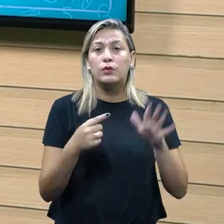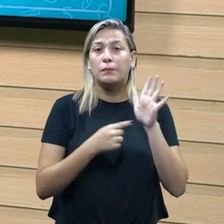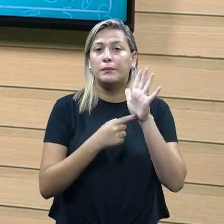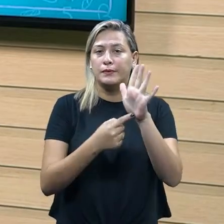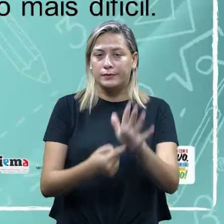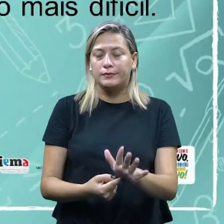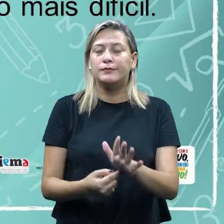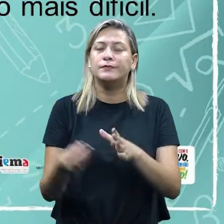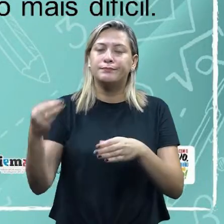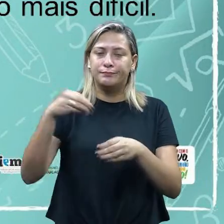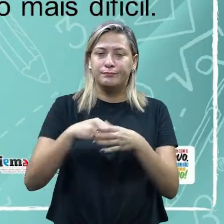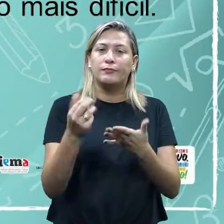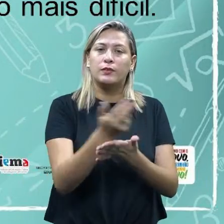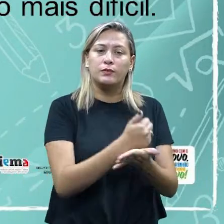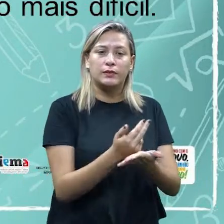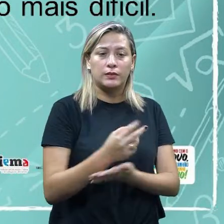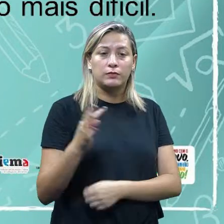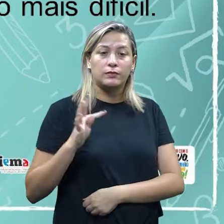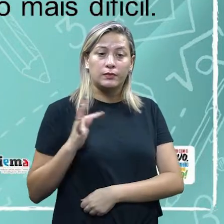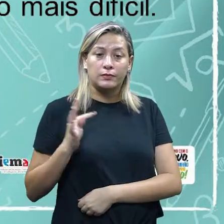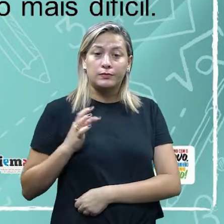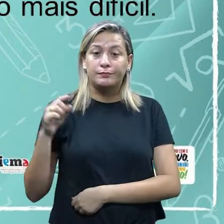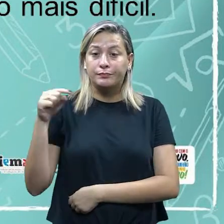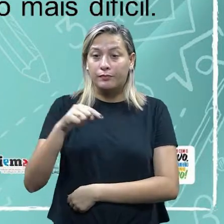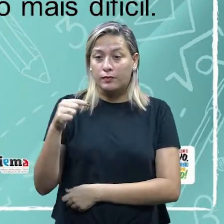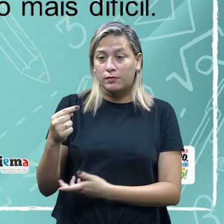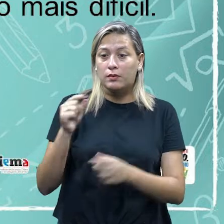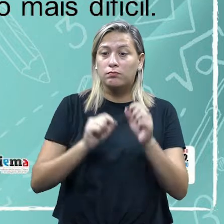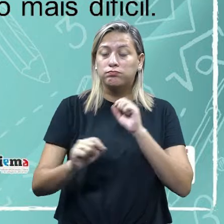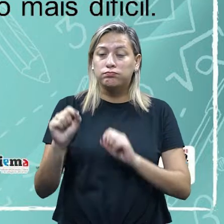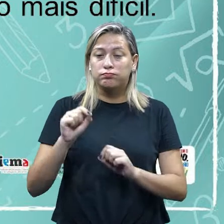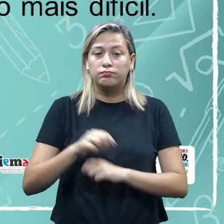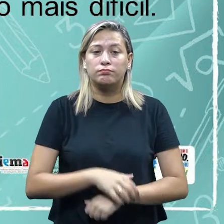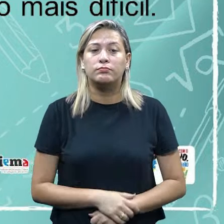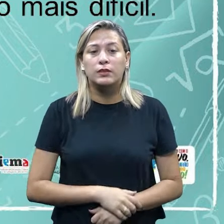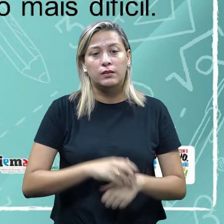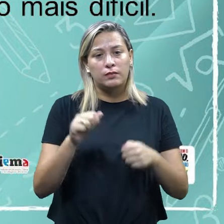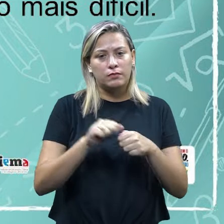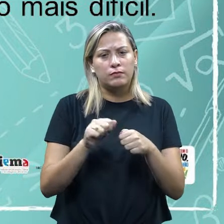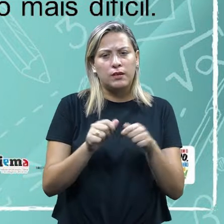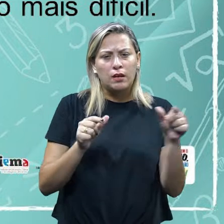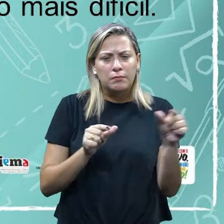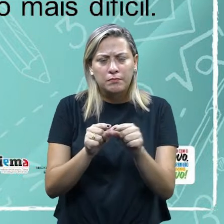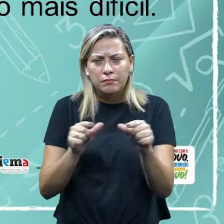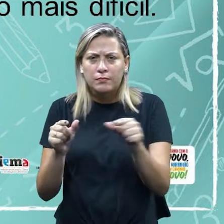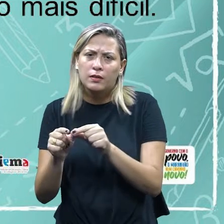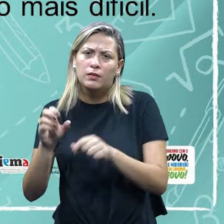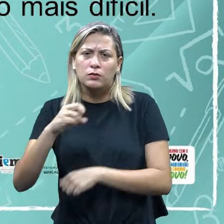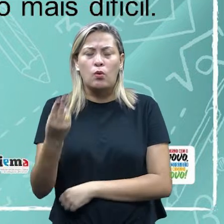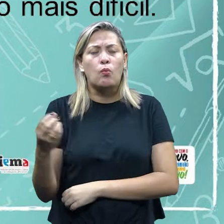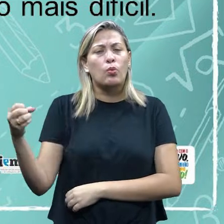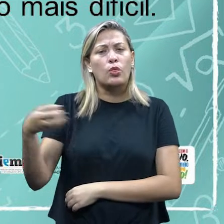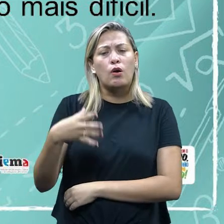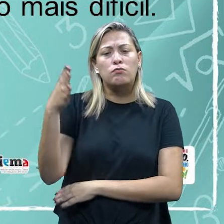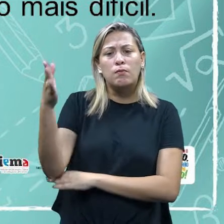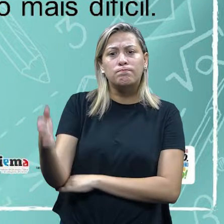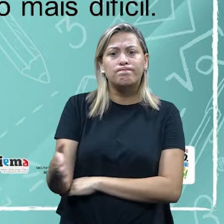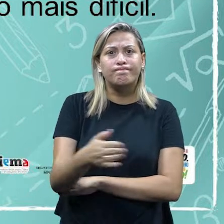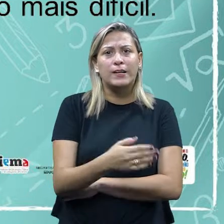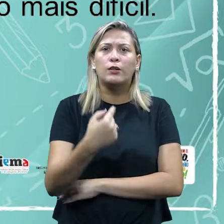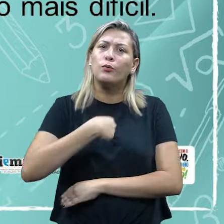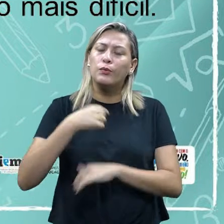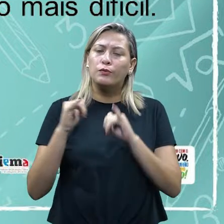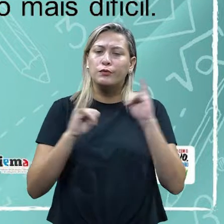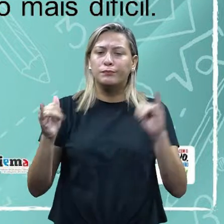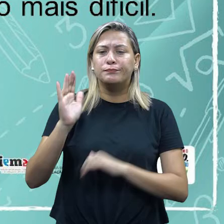desenhos técnicos. É no desenho técnico mecânico que se viabiliza a fabricação de alguma peça ou de uma nova máquina, como eu já disse,